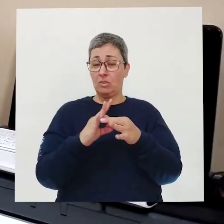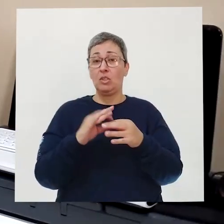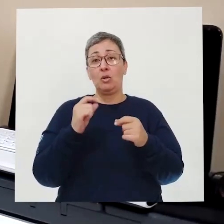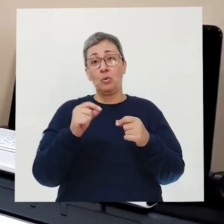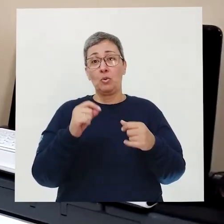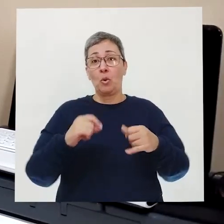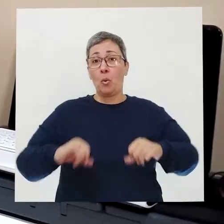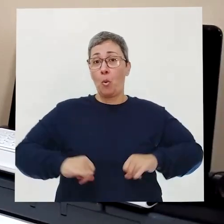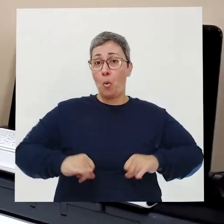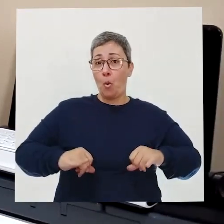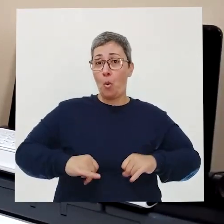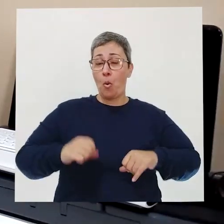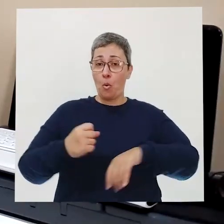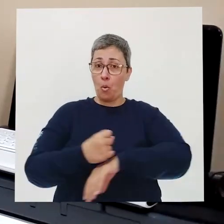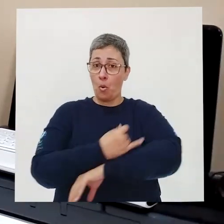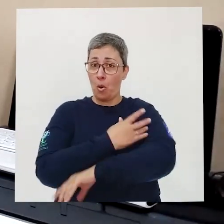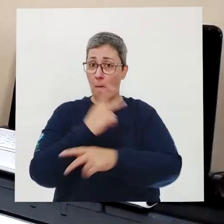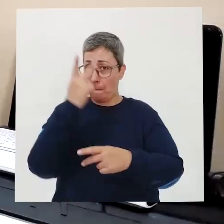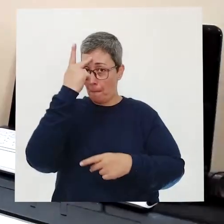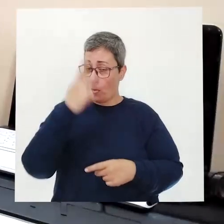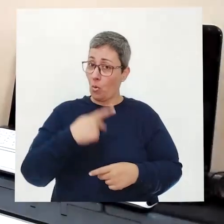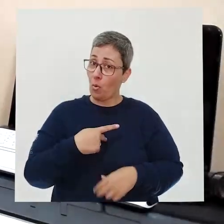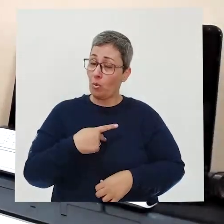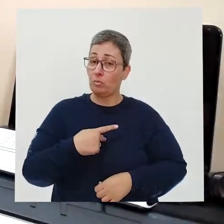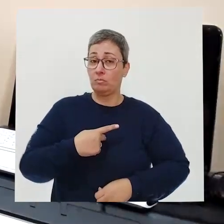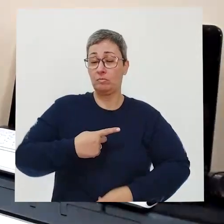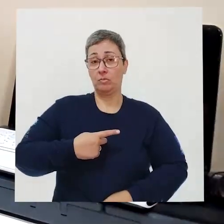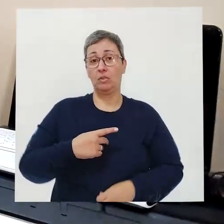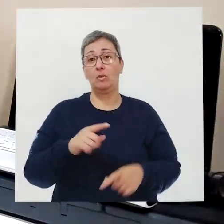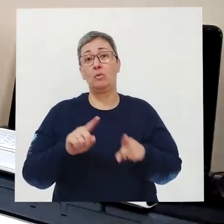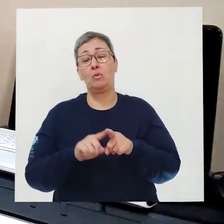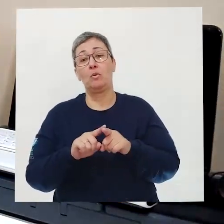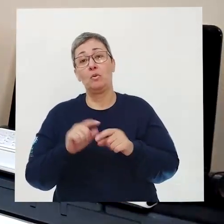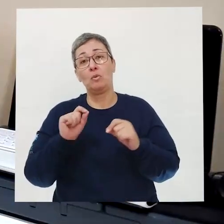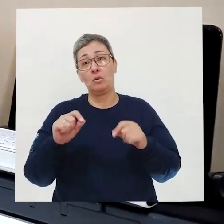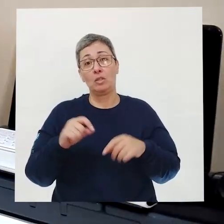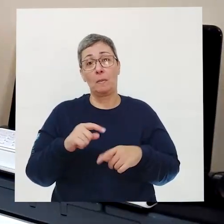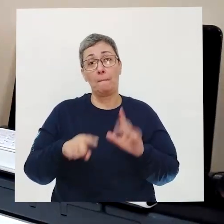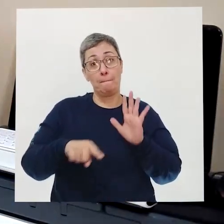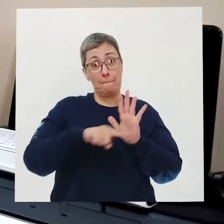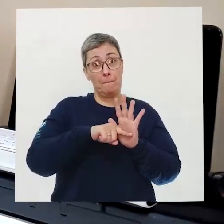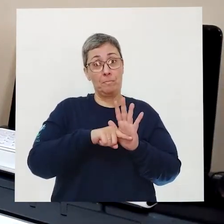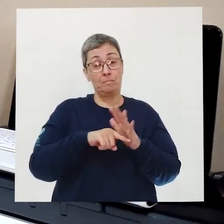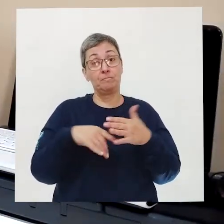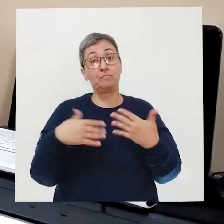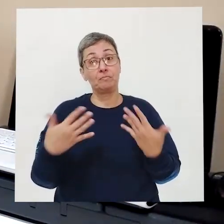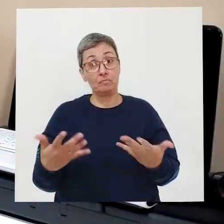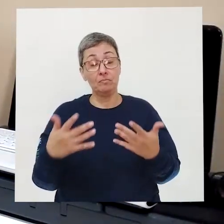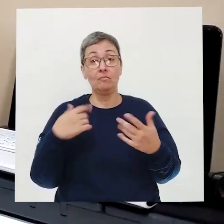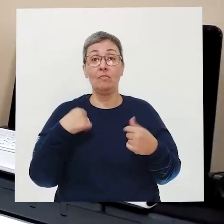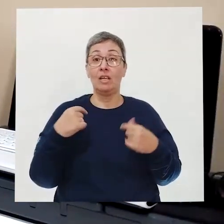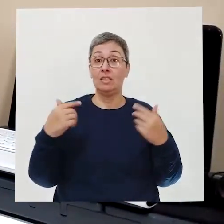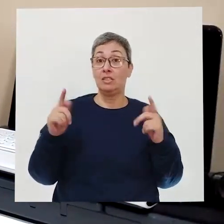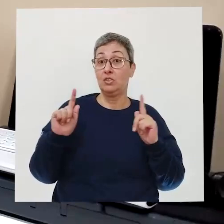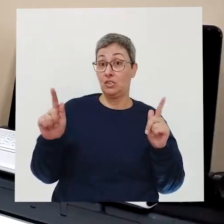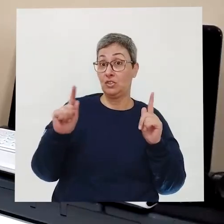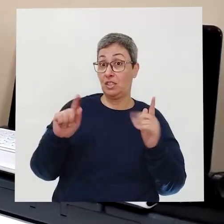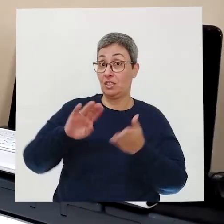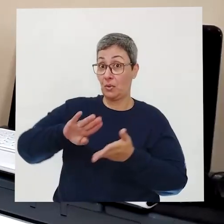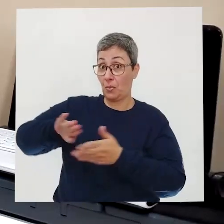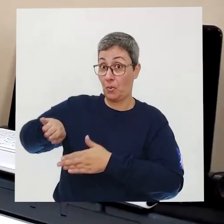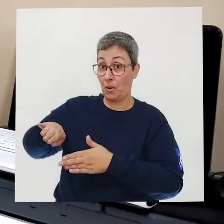do sofrimento com emoções pessoais, né, emoções pessoais negativas, né? Diversão à